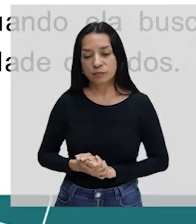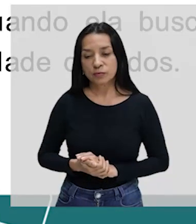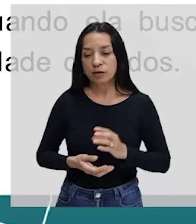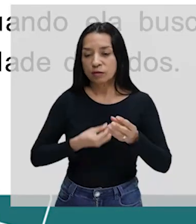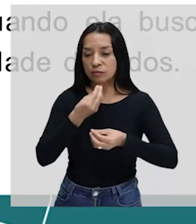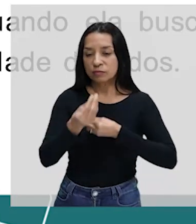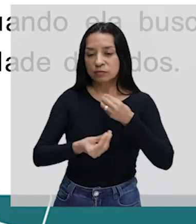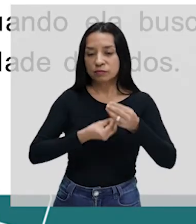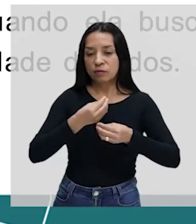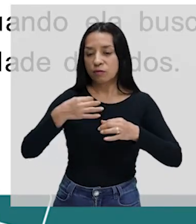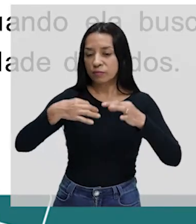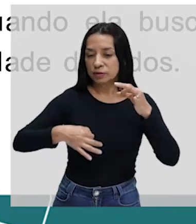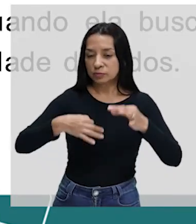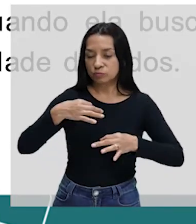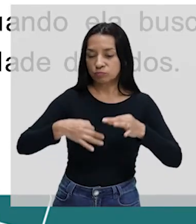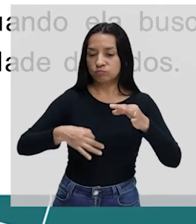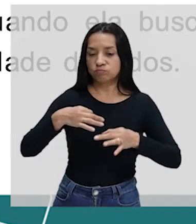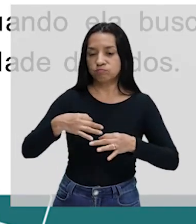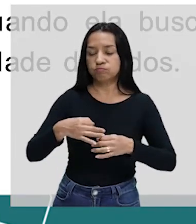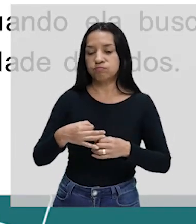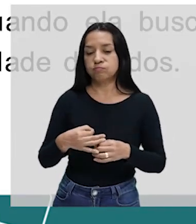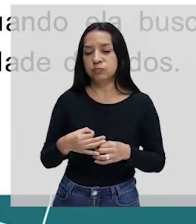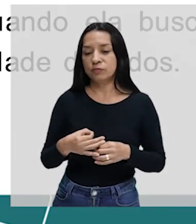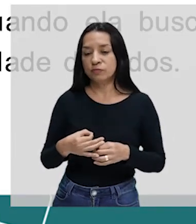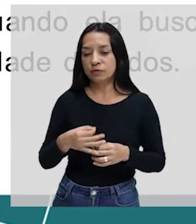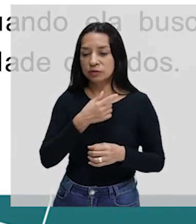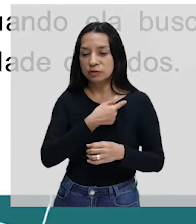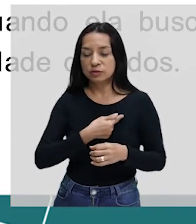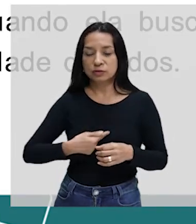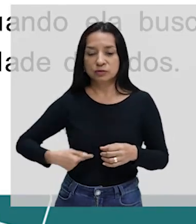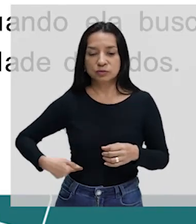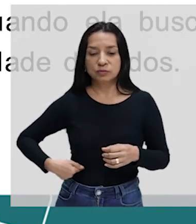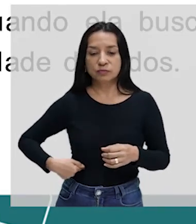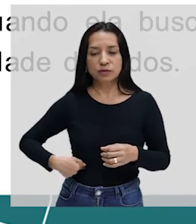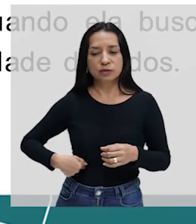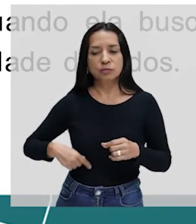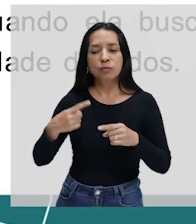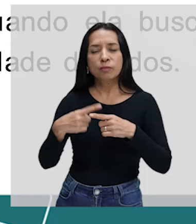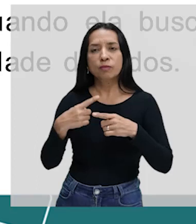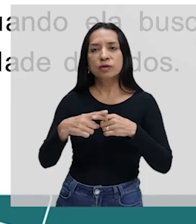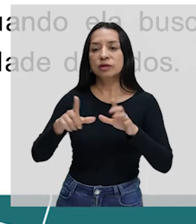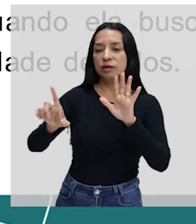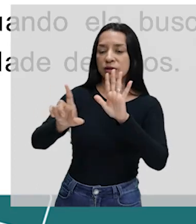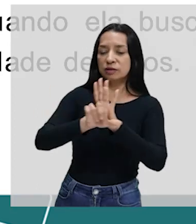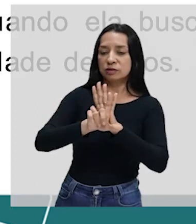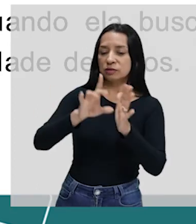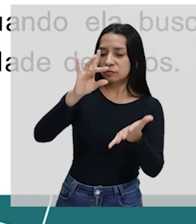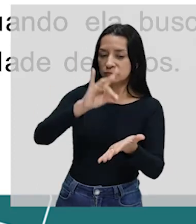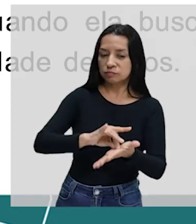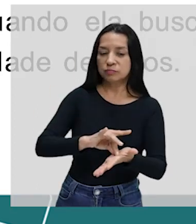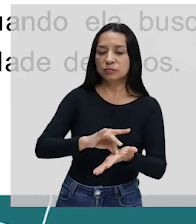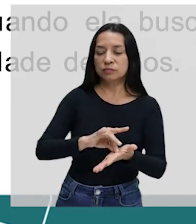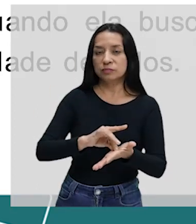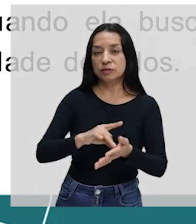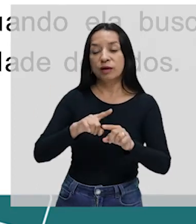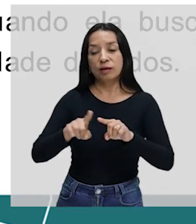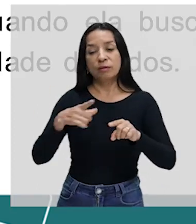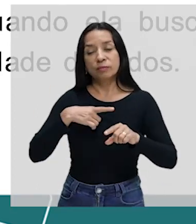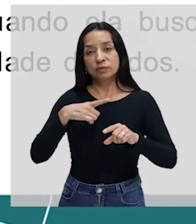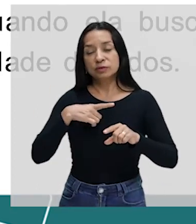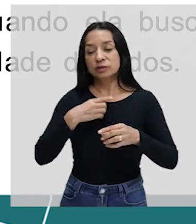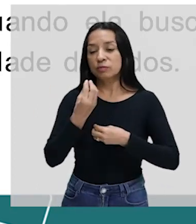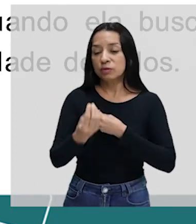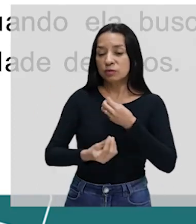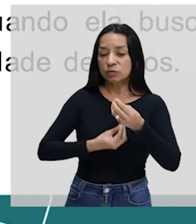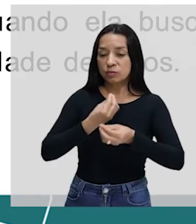elas são consideradas puras ou justas, exatamente por serem legítimas. Mas existem também as formas corrompidas,